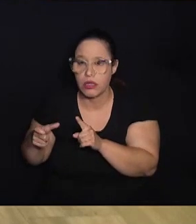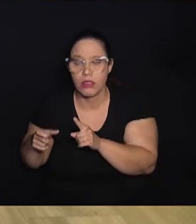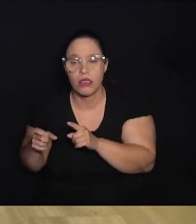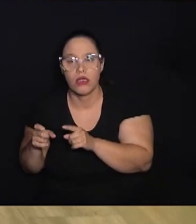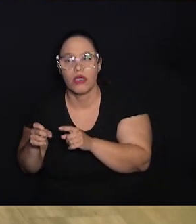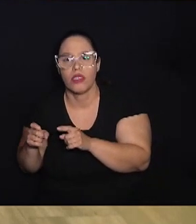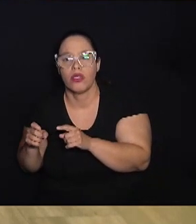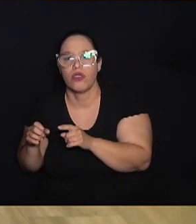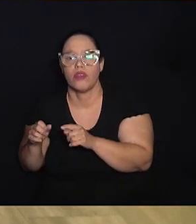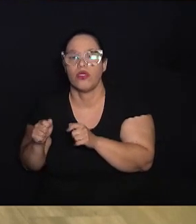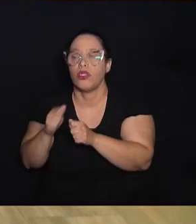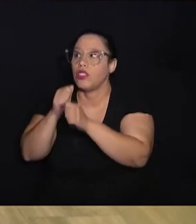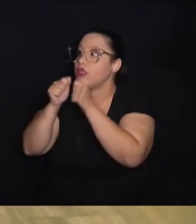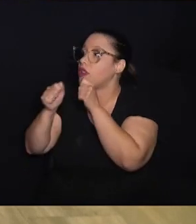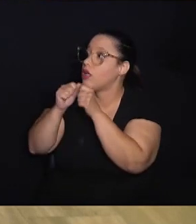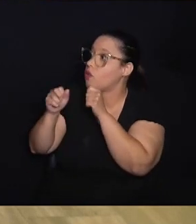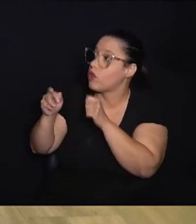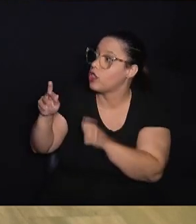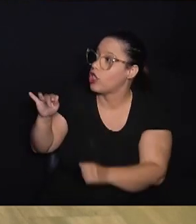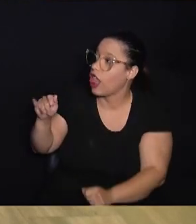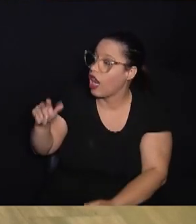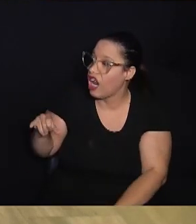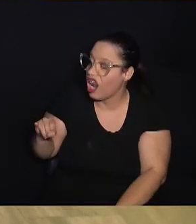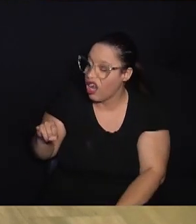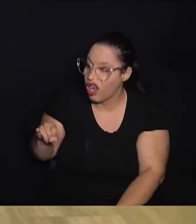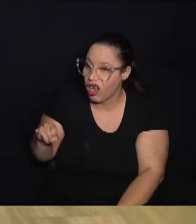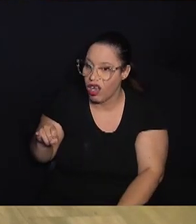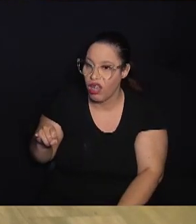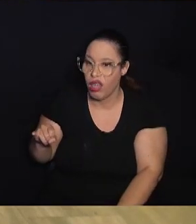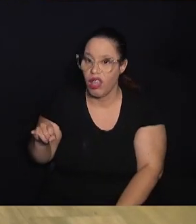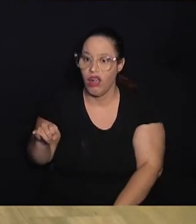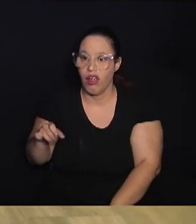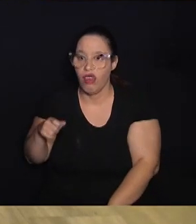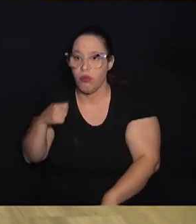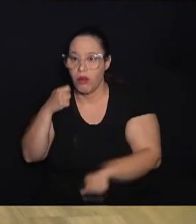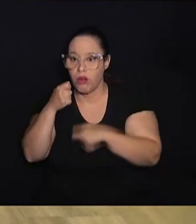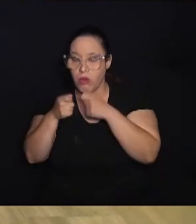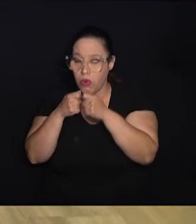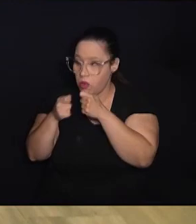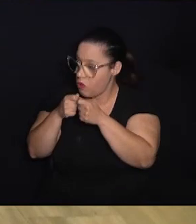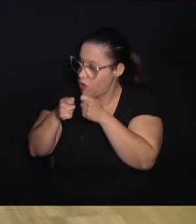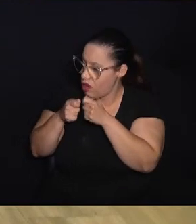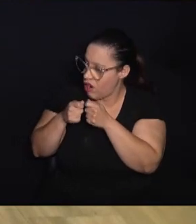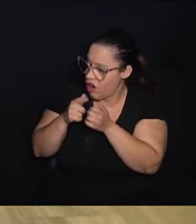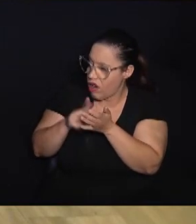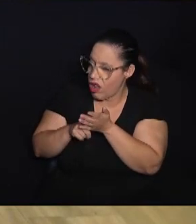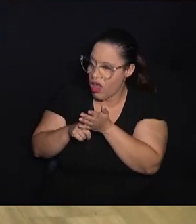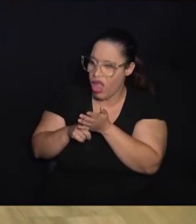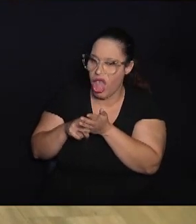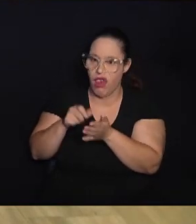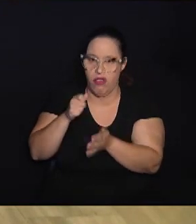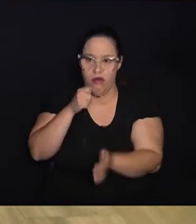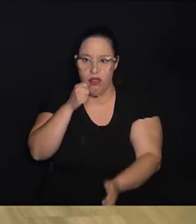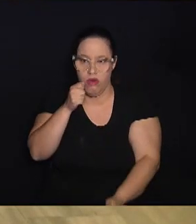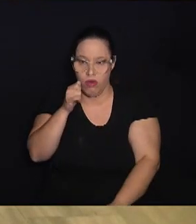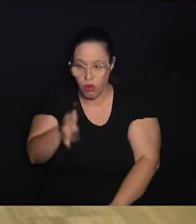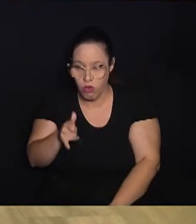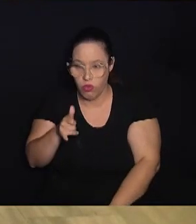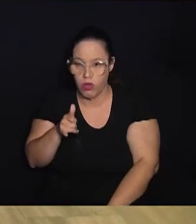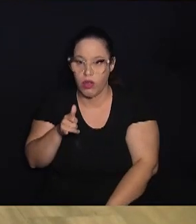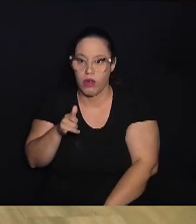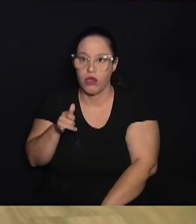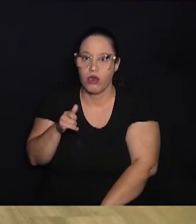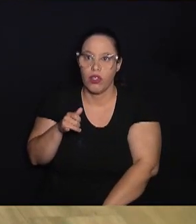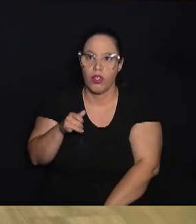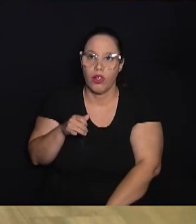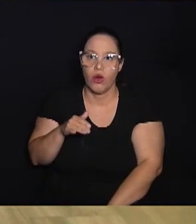entrevistar o Angeli uma escadaria em São Paulo foi uma conversa de horas e ele confessou para mim eu tava enxergando isso e ele falou para mim o que